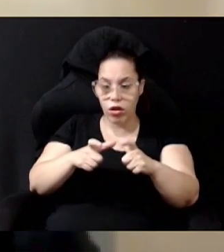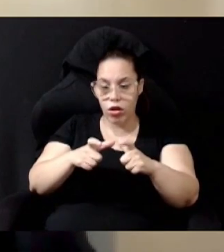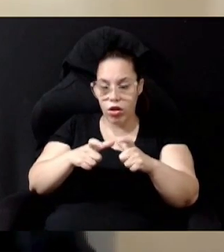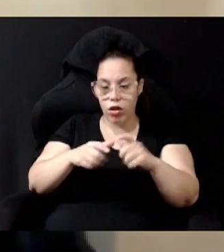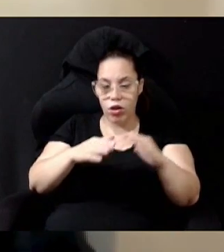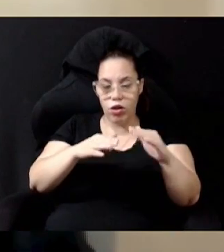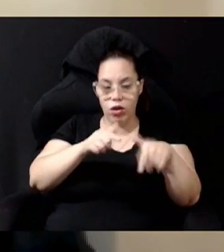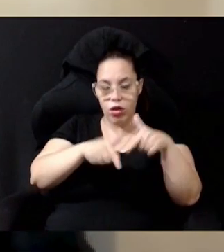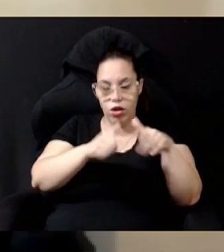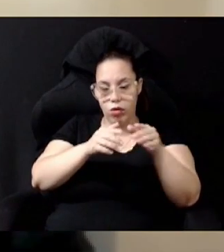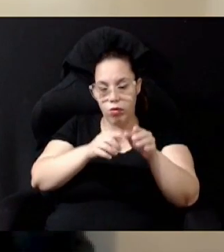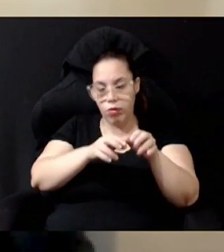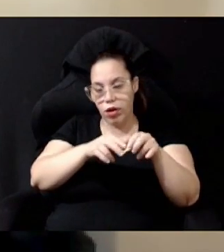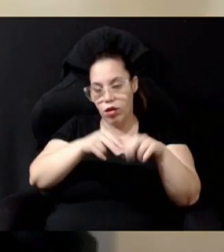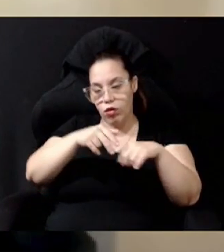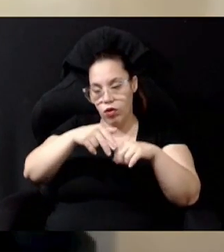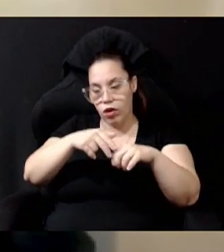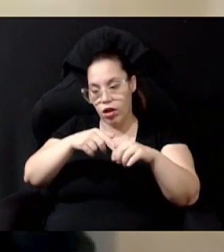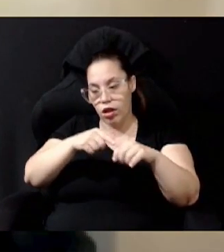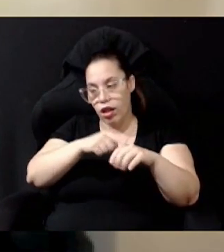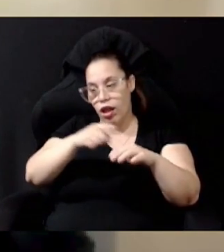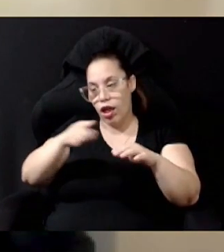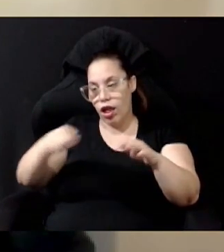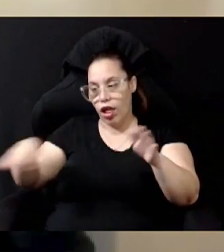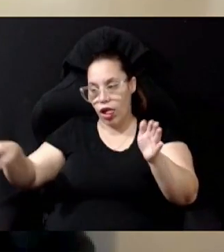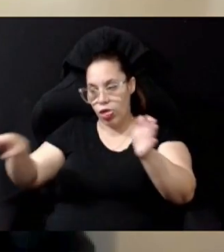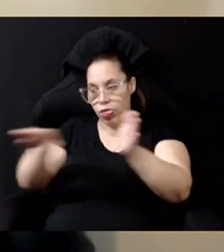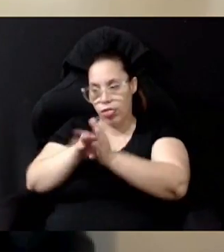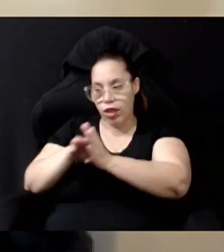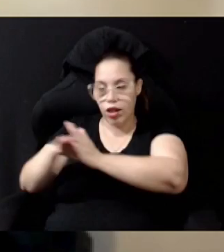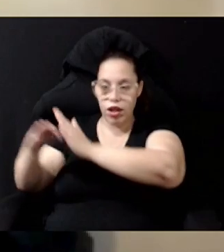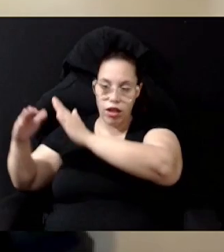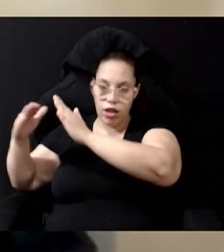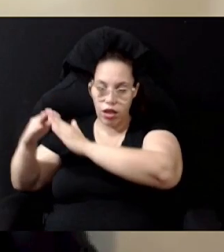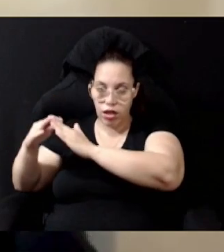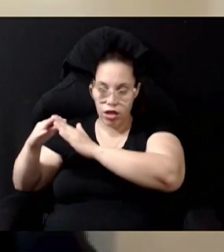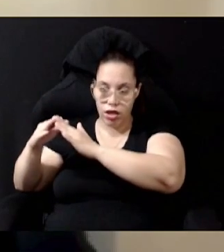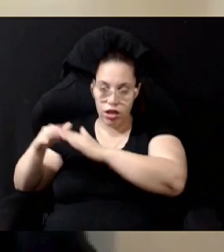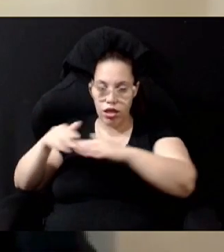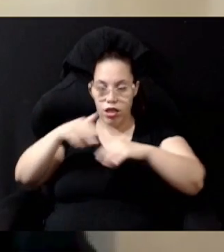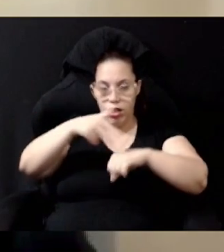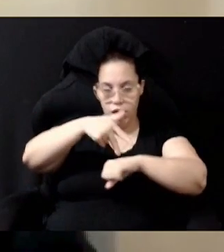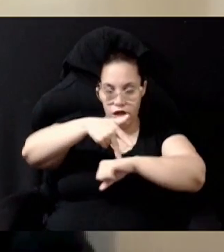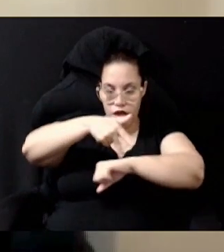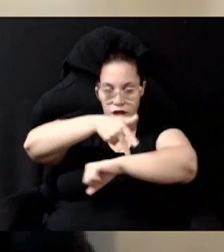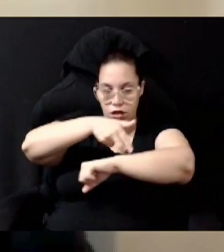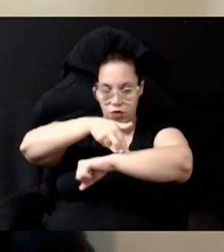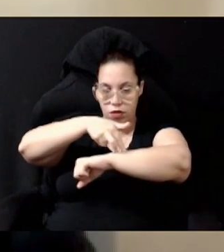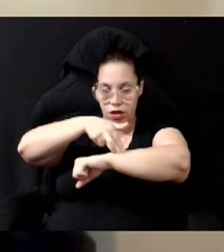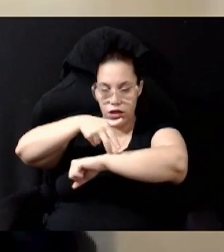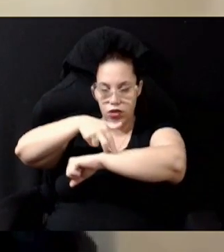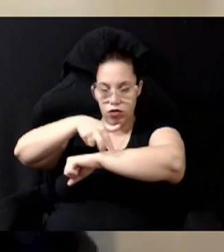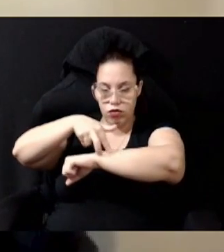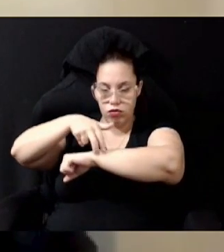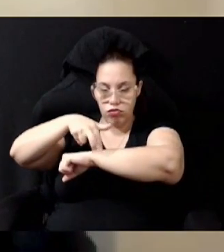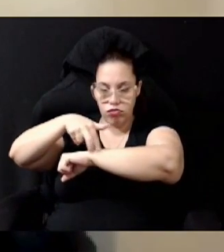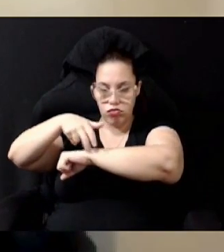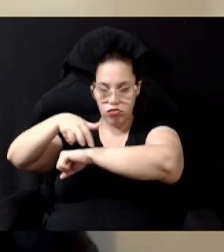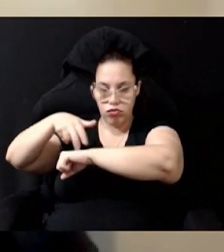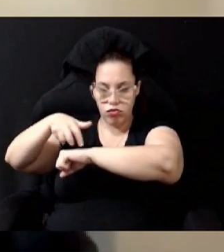os dias, entende? Ele adquiriu essa rotina. Outras pessoas preferem atividades